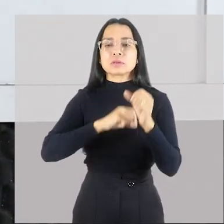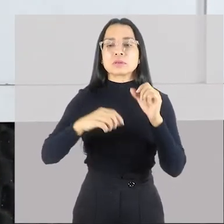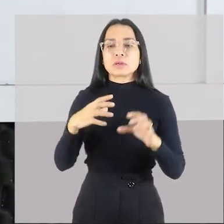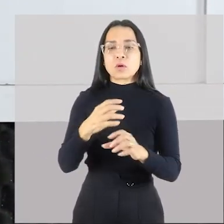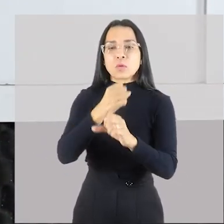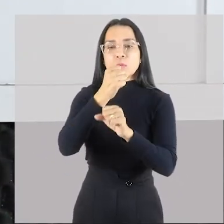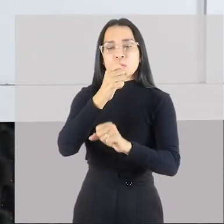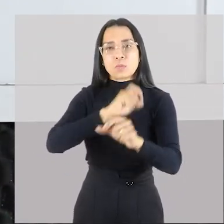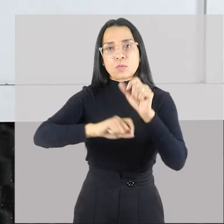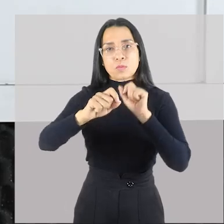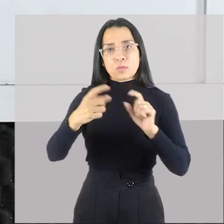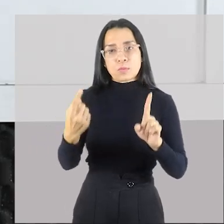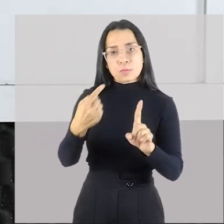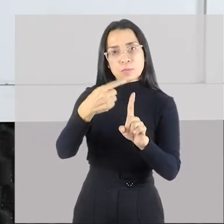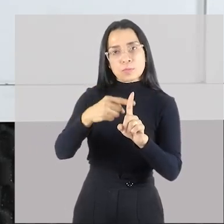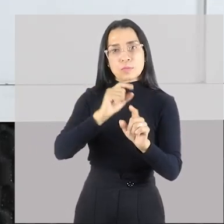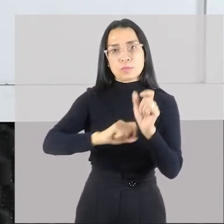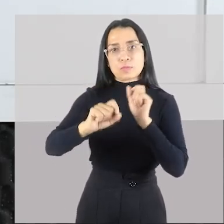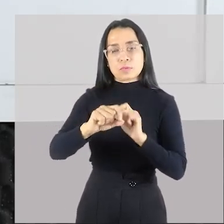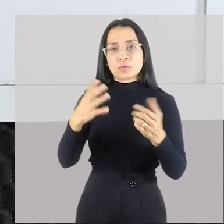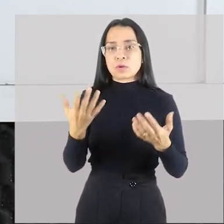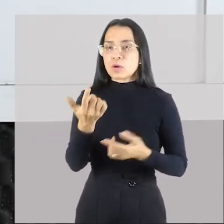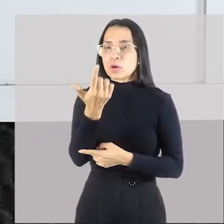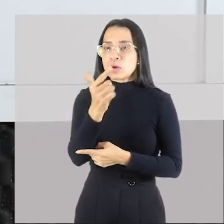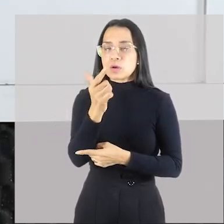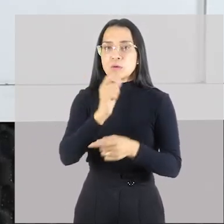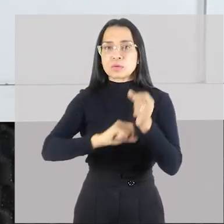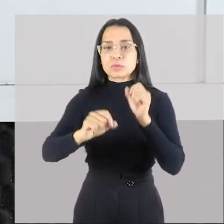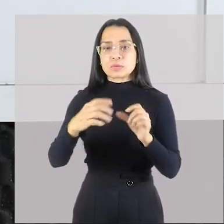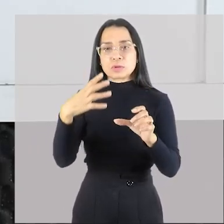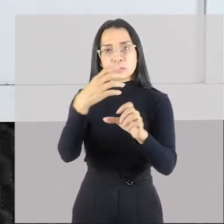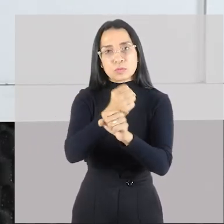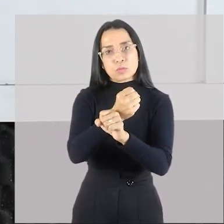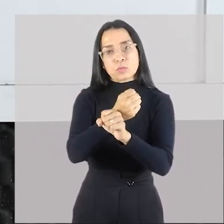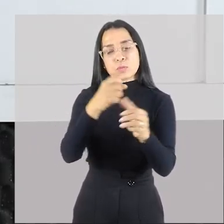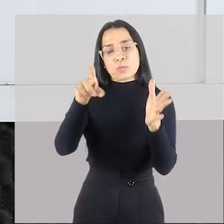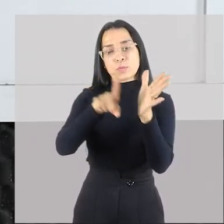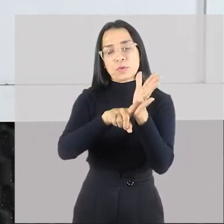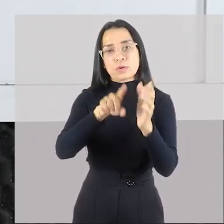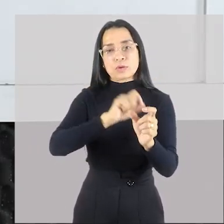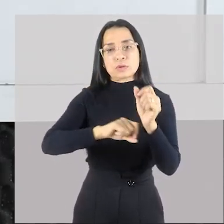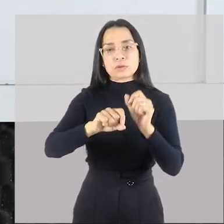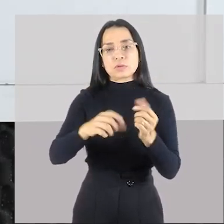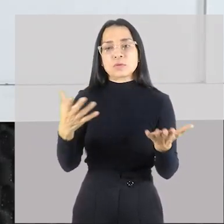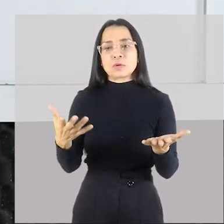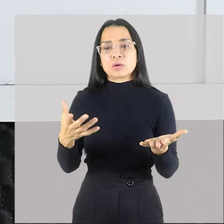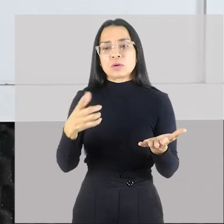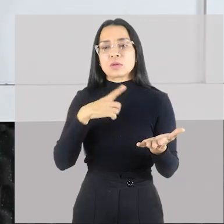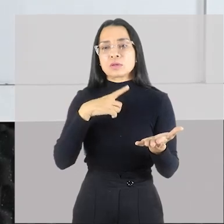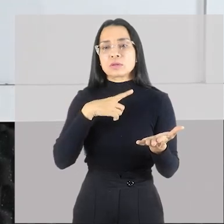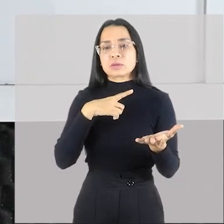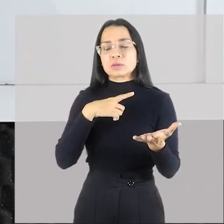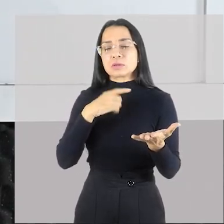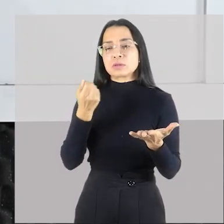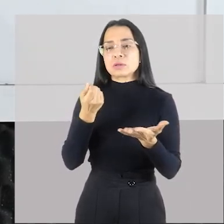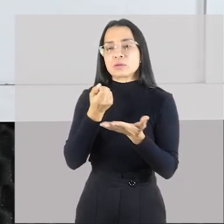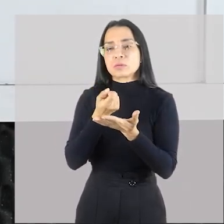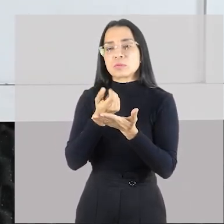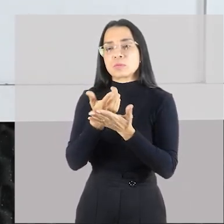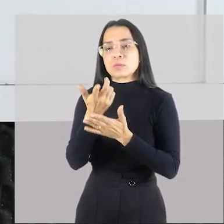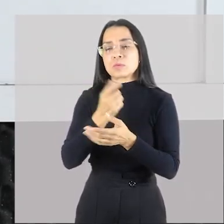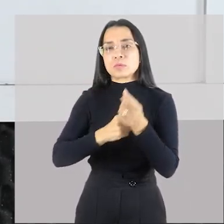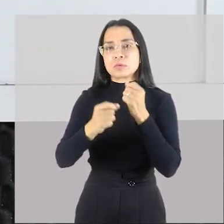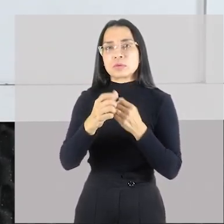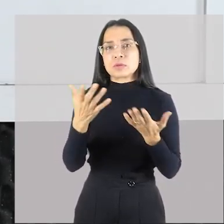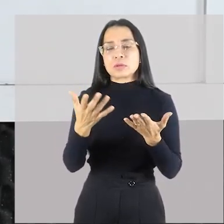lucro positivo, ou para que ele não tenha um lucro negativo, no mínimo ele tem que vender 320.